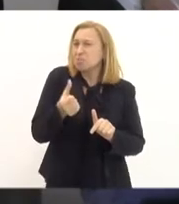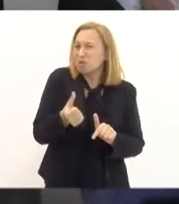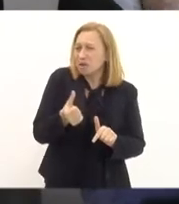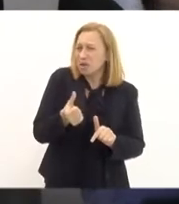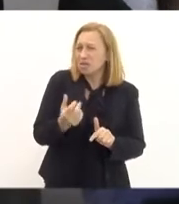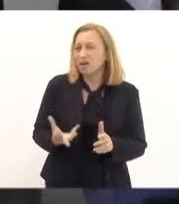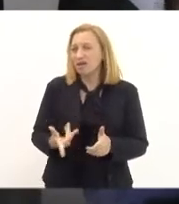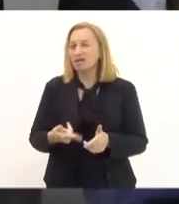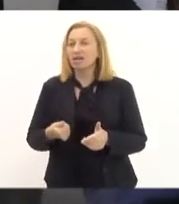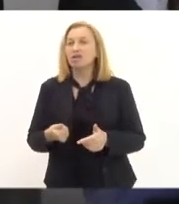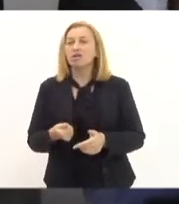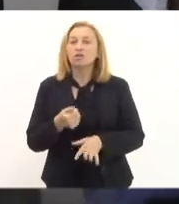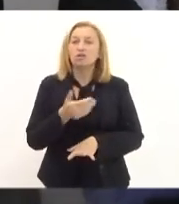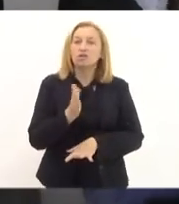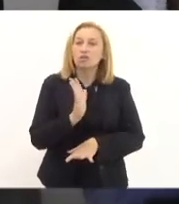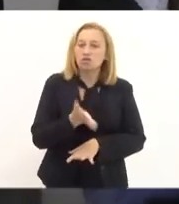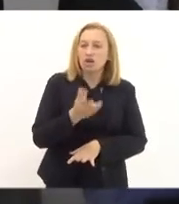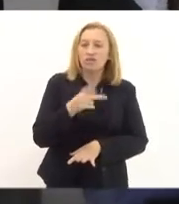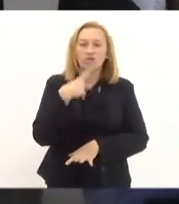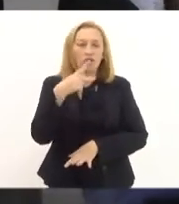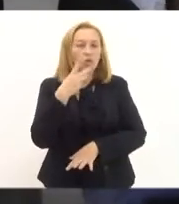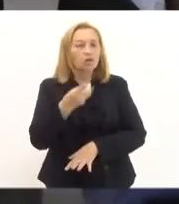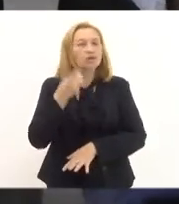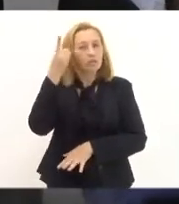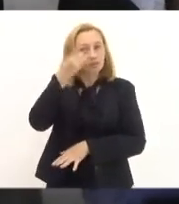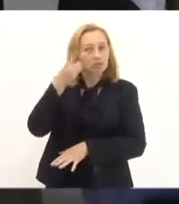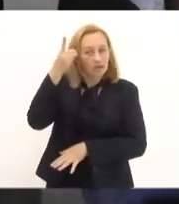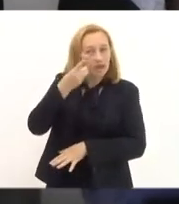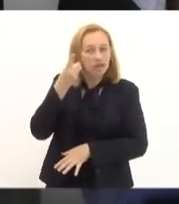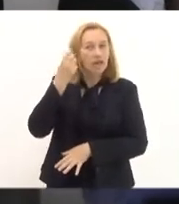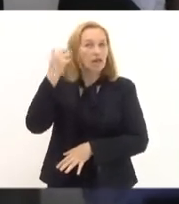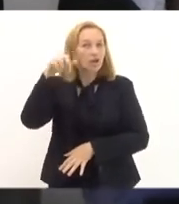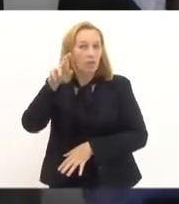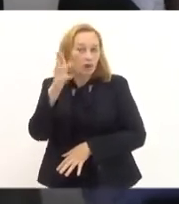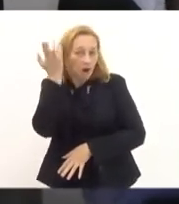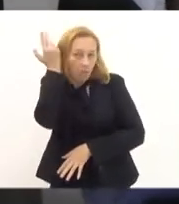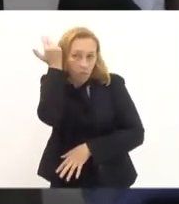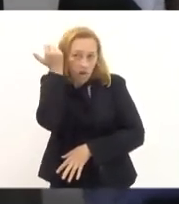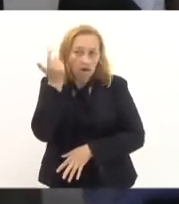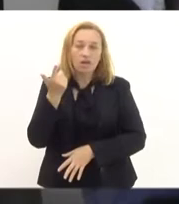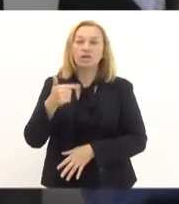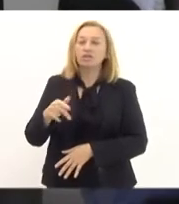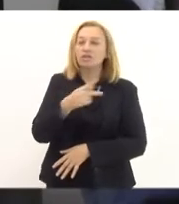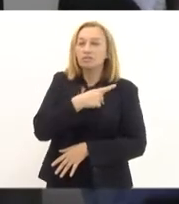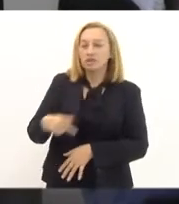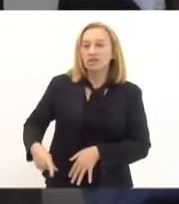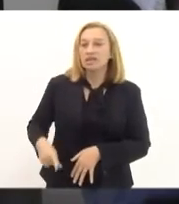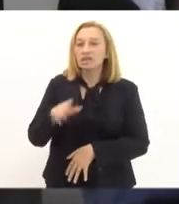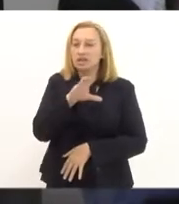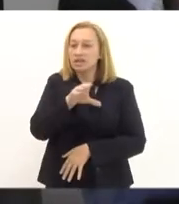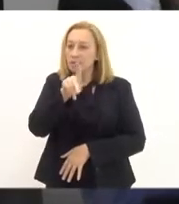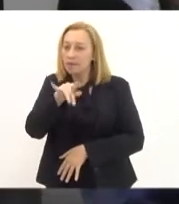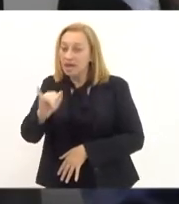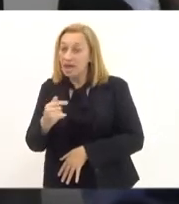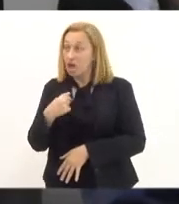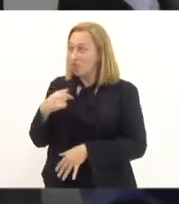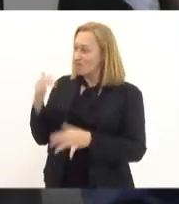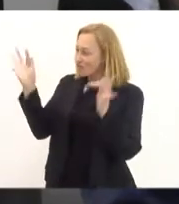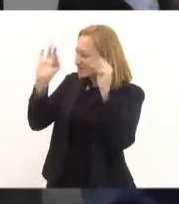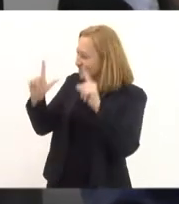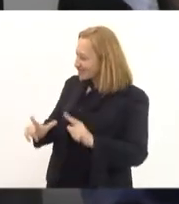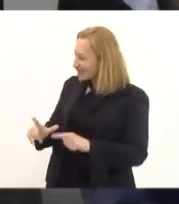como bem já destacou aqui o deputado ele é o mar que foi presidente da CPI a qual eu tive a felicidade